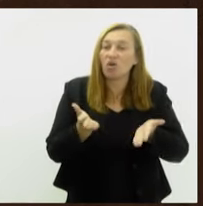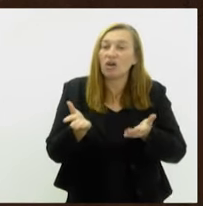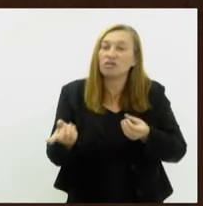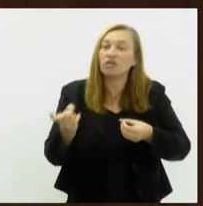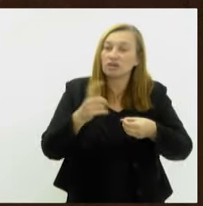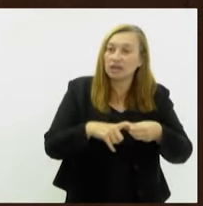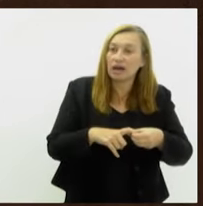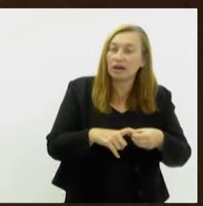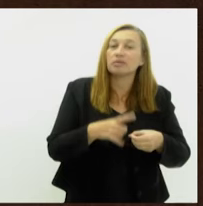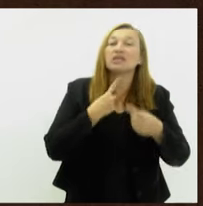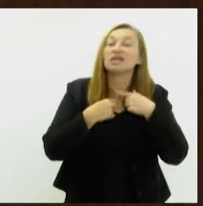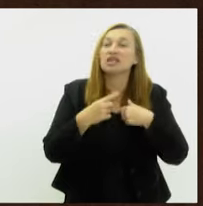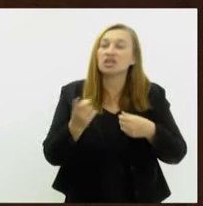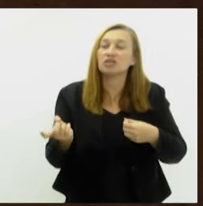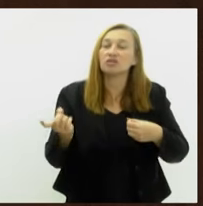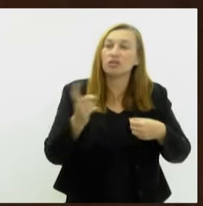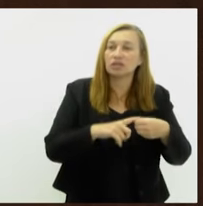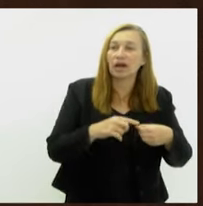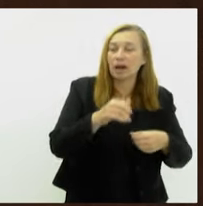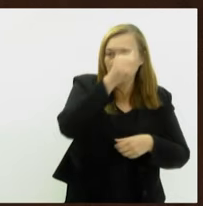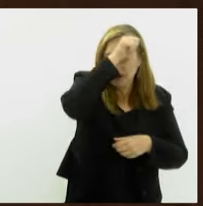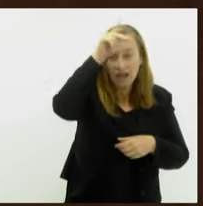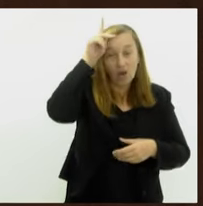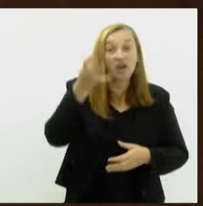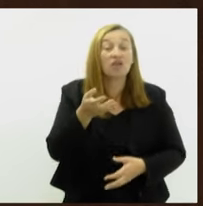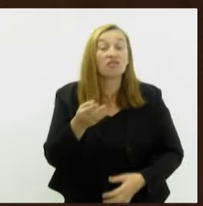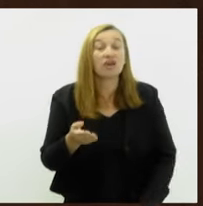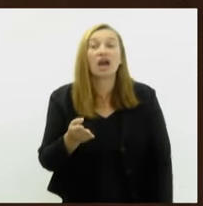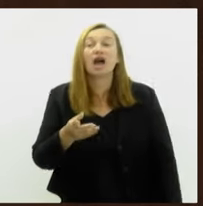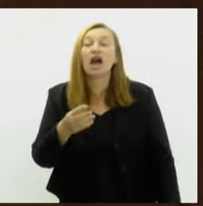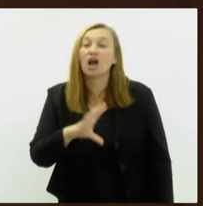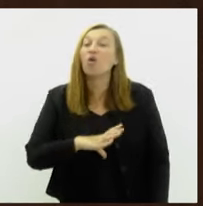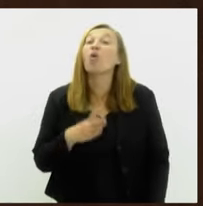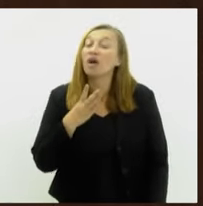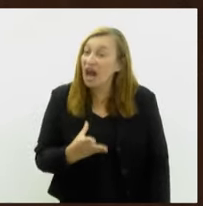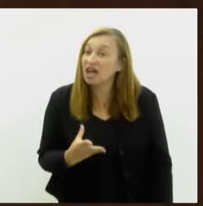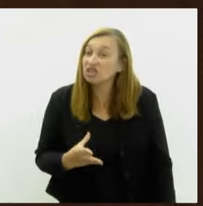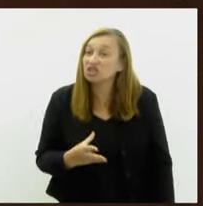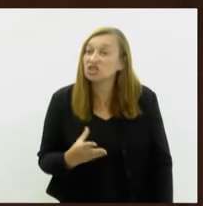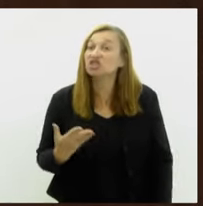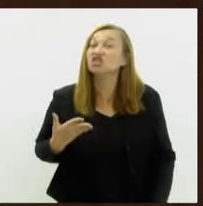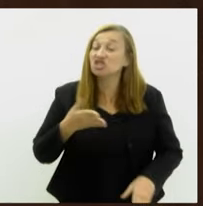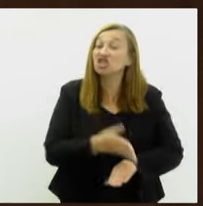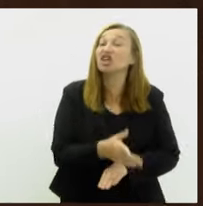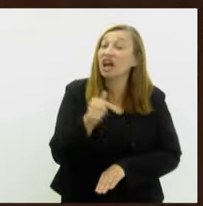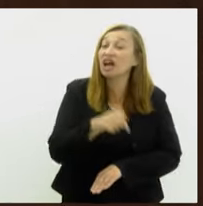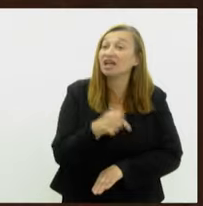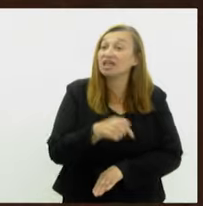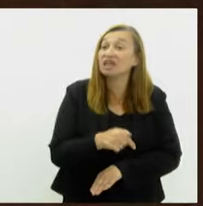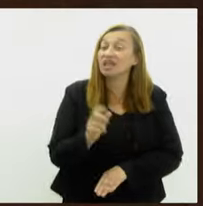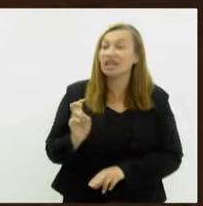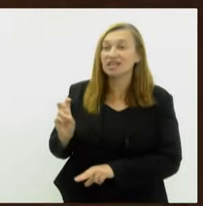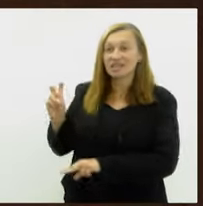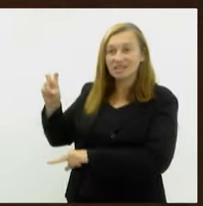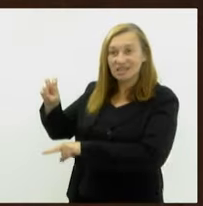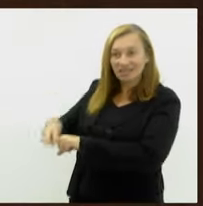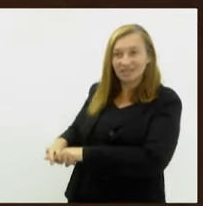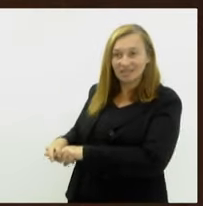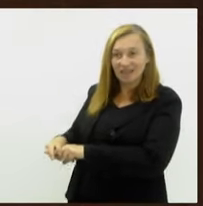um desafio. Eu quero ver se vão ter a coragem, a disfarçatez de chegar aqui e sentar na